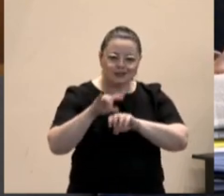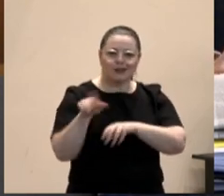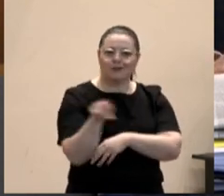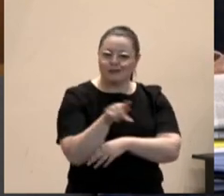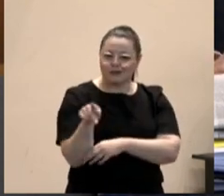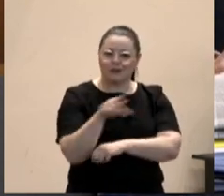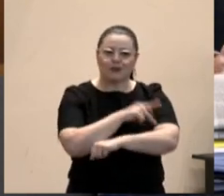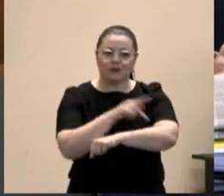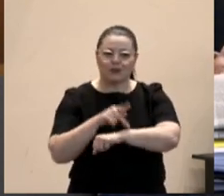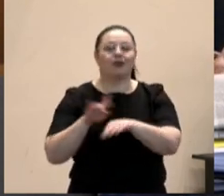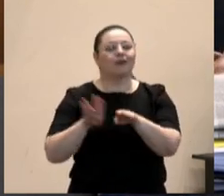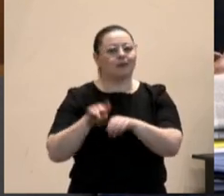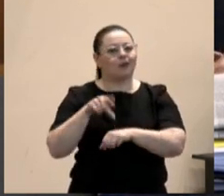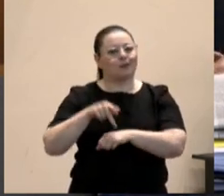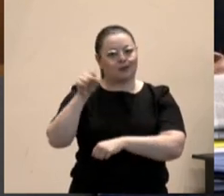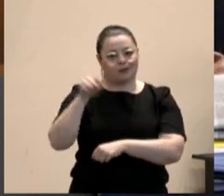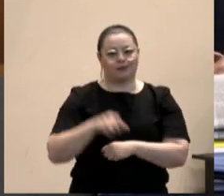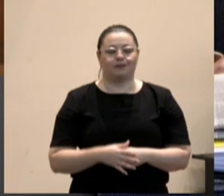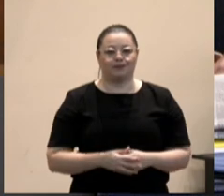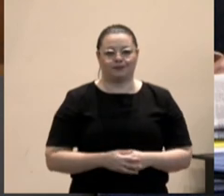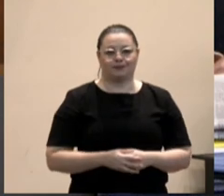na pós-graduação.